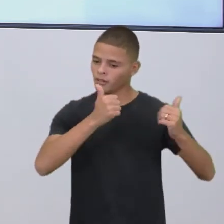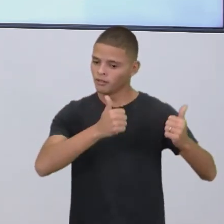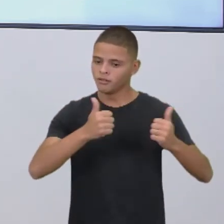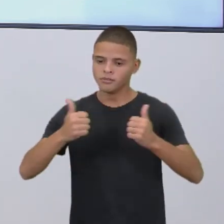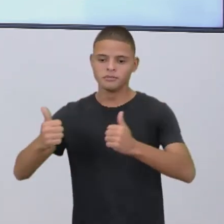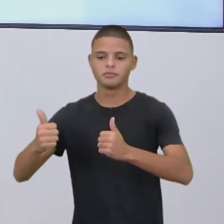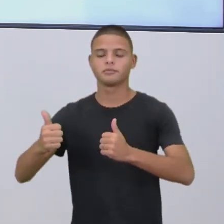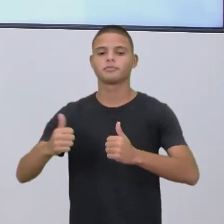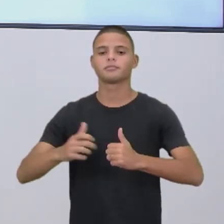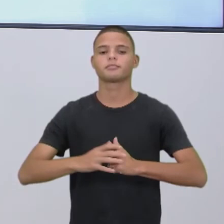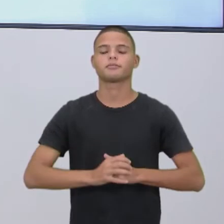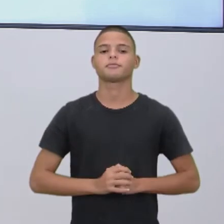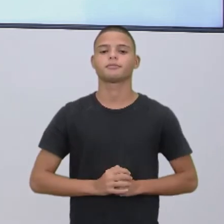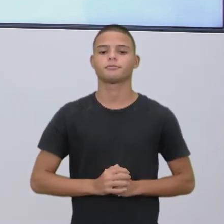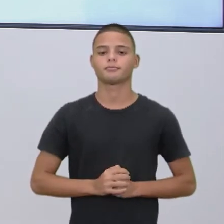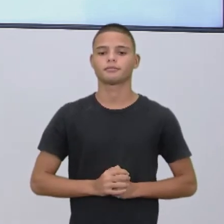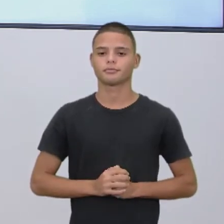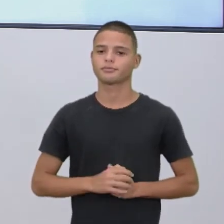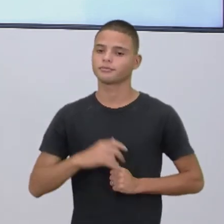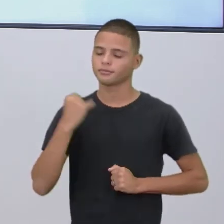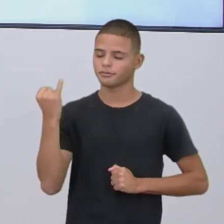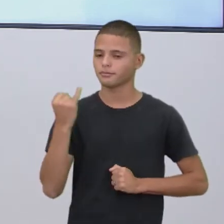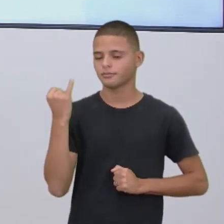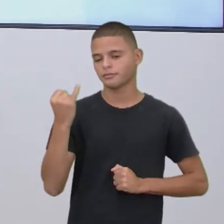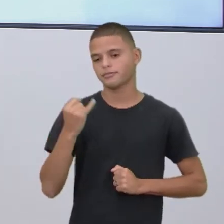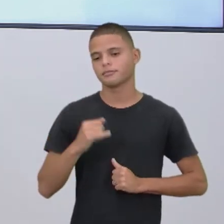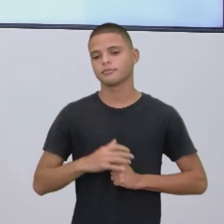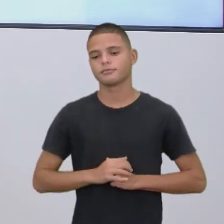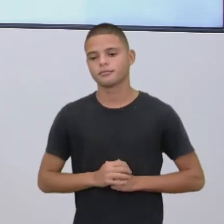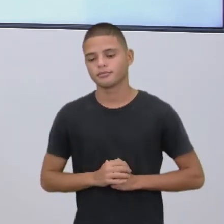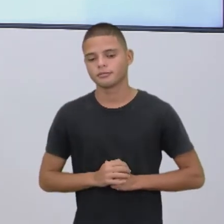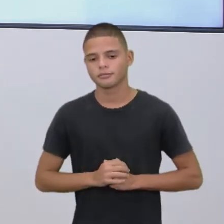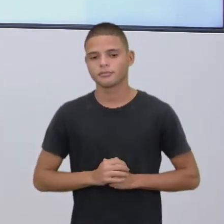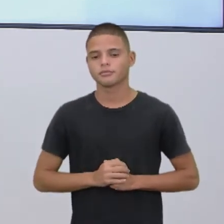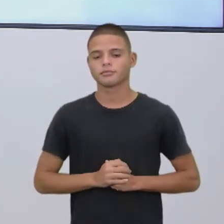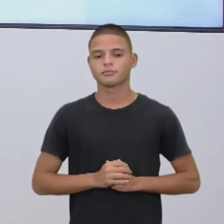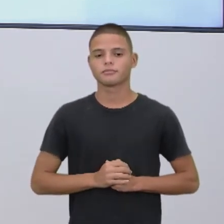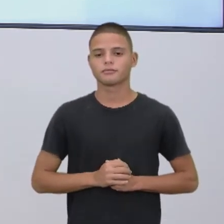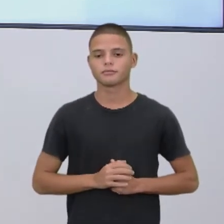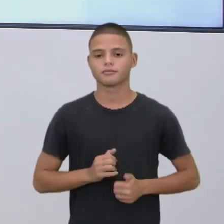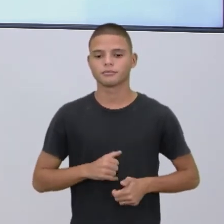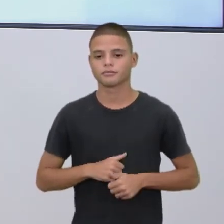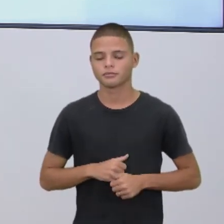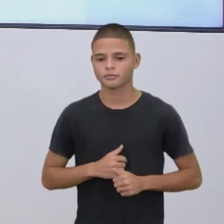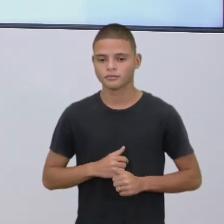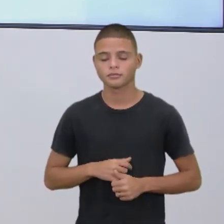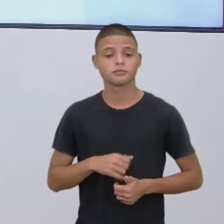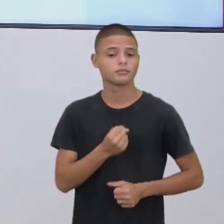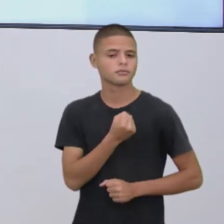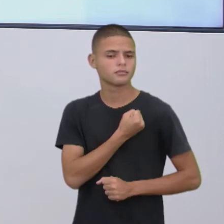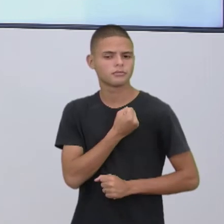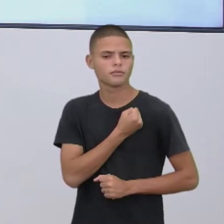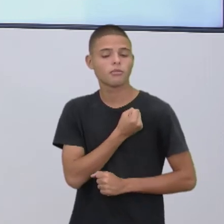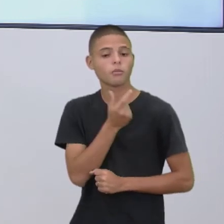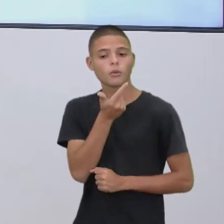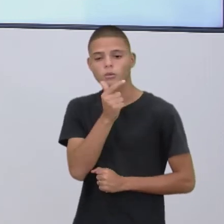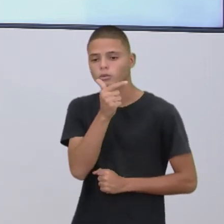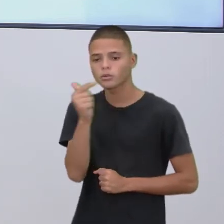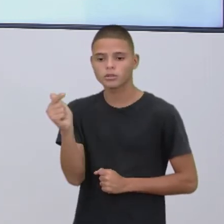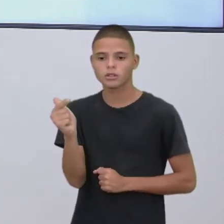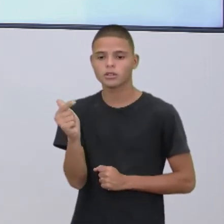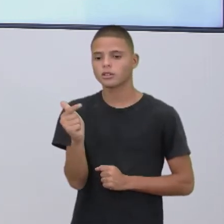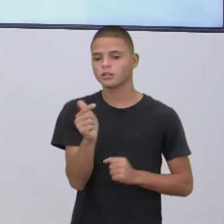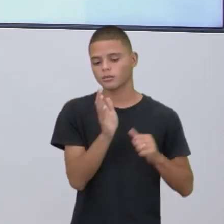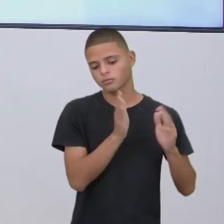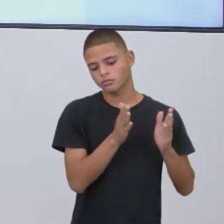com confiabilidade. Então é muito importante, né? Tudo bem? Bom, variáveis numéricas que não apresentam uma ordenação entre